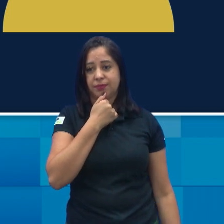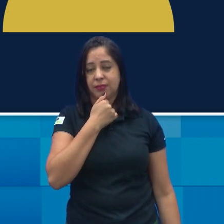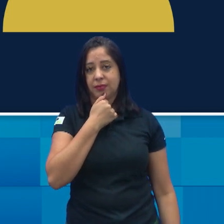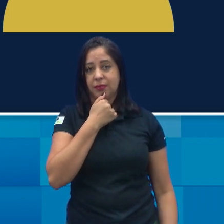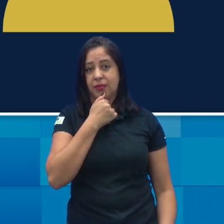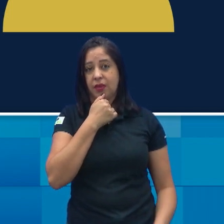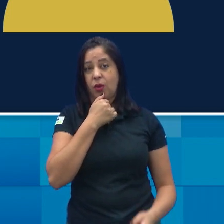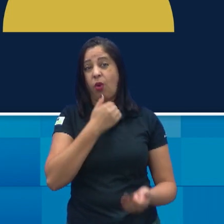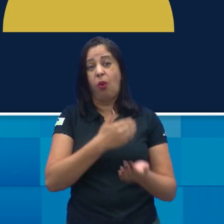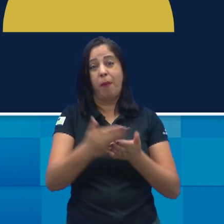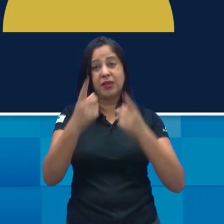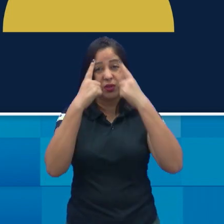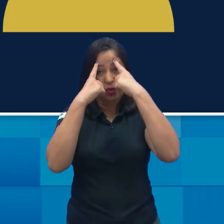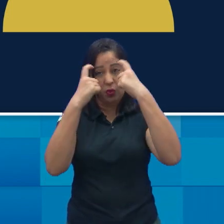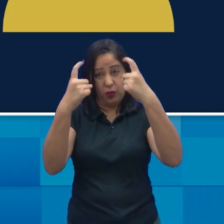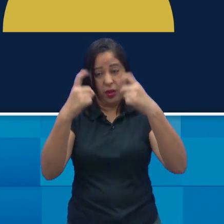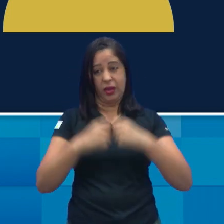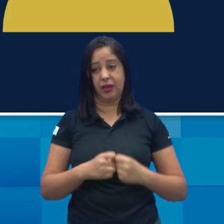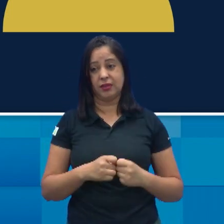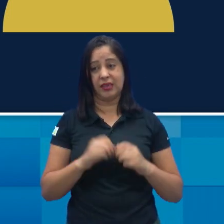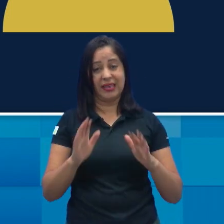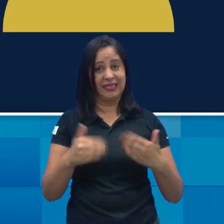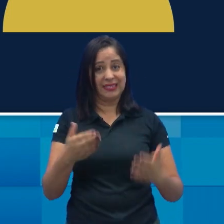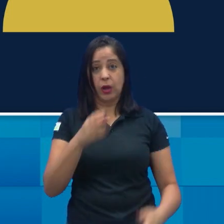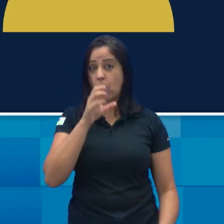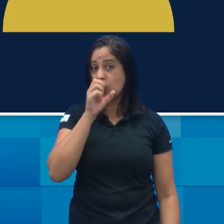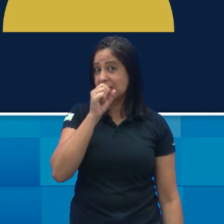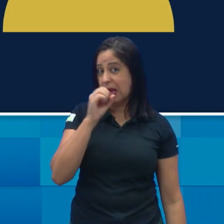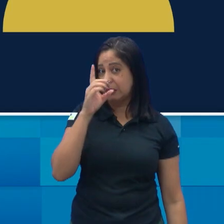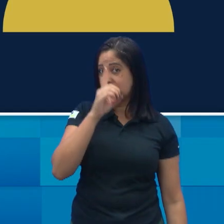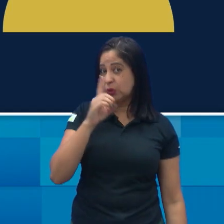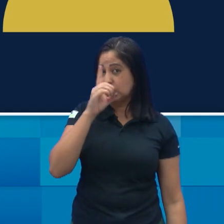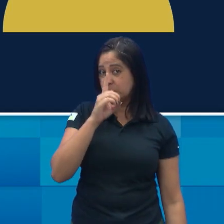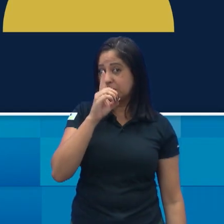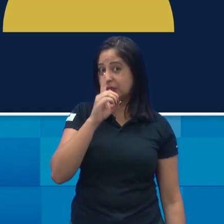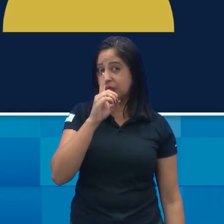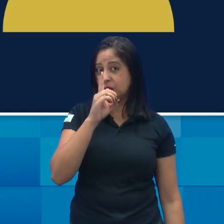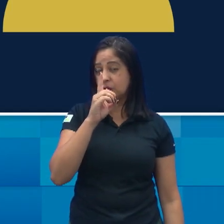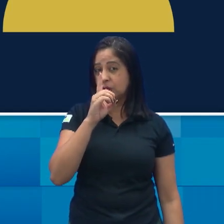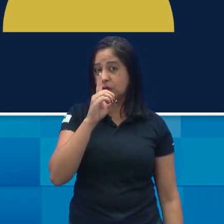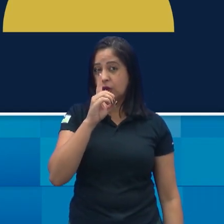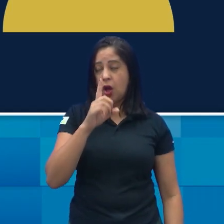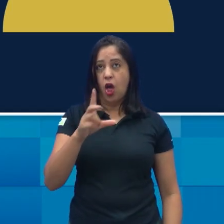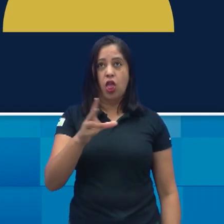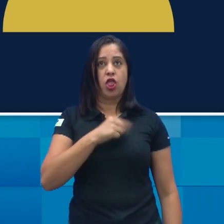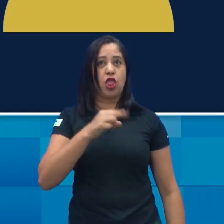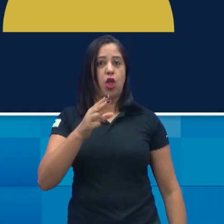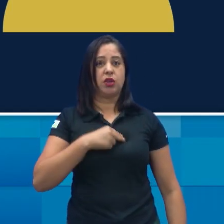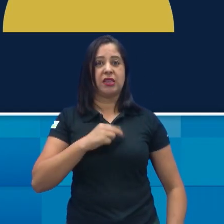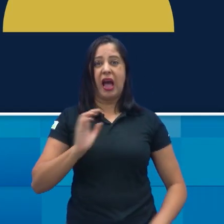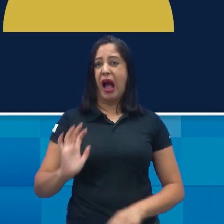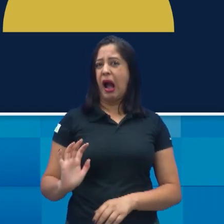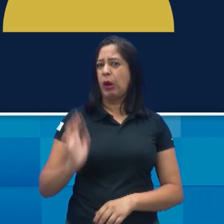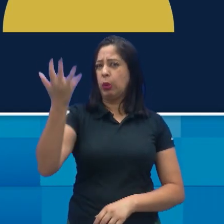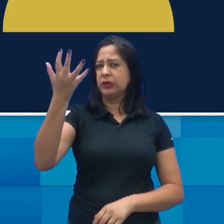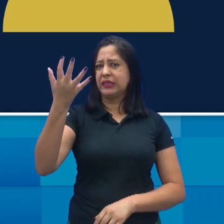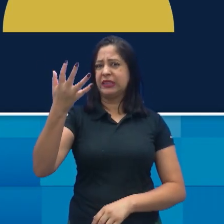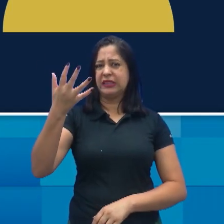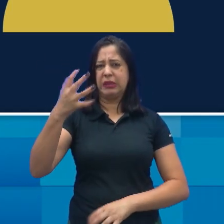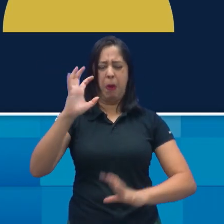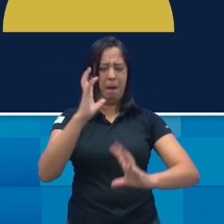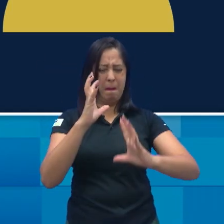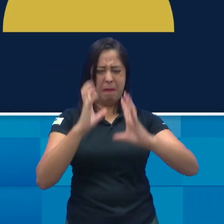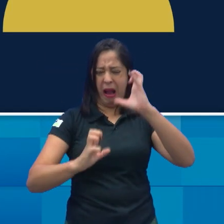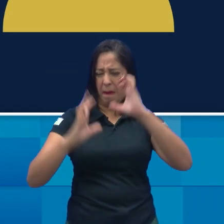o que nós vimos nesse último final de semana foi uma verdadeira praça de guerra em um campo da